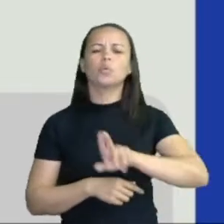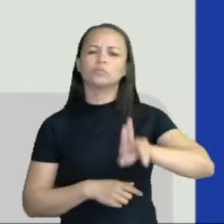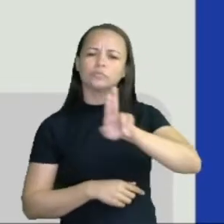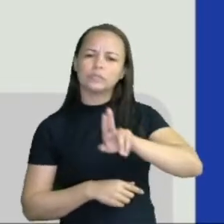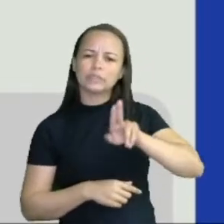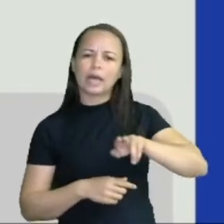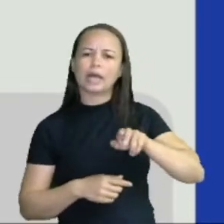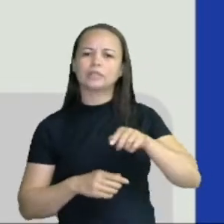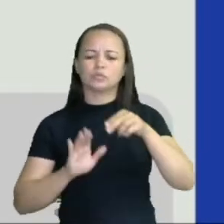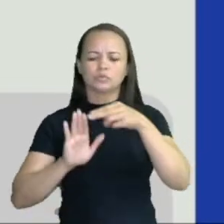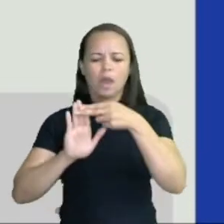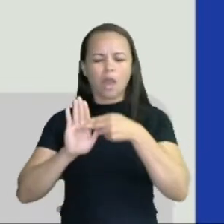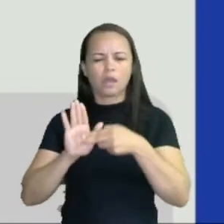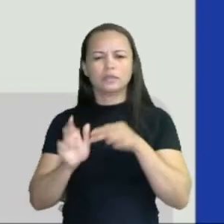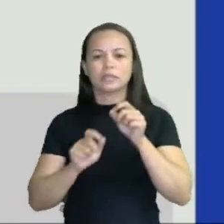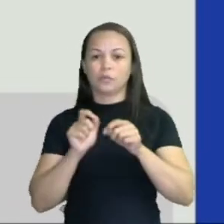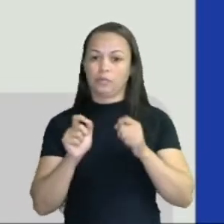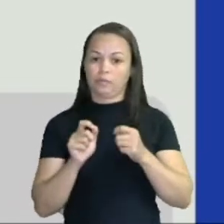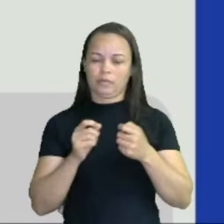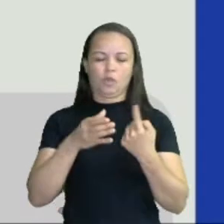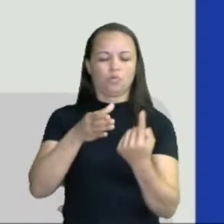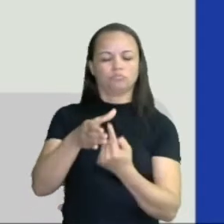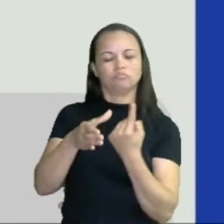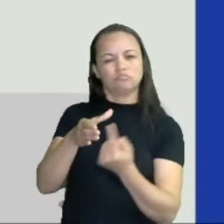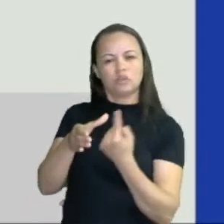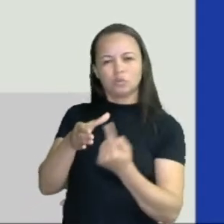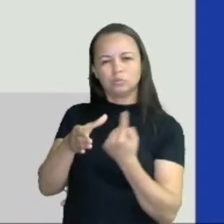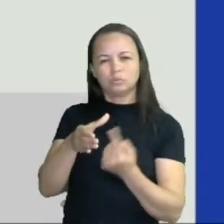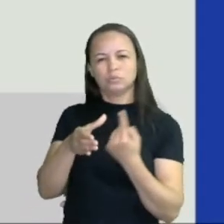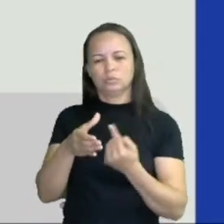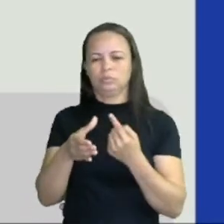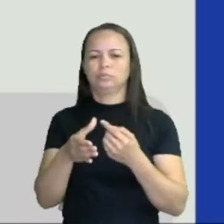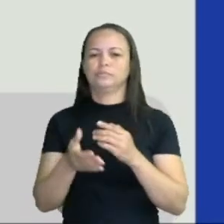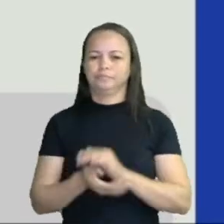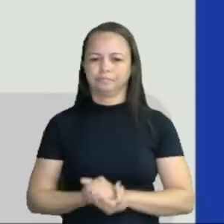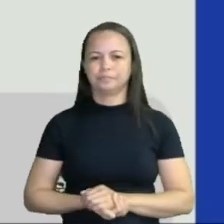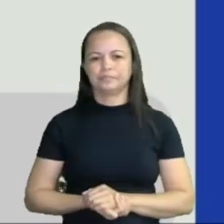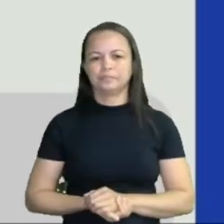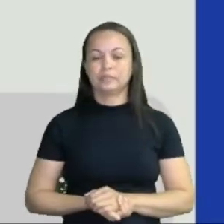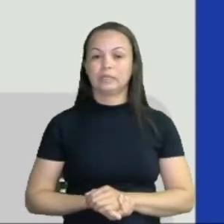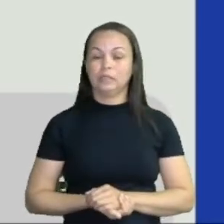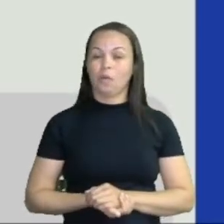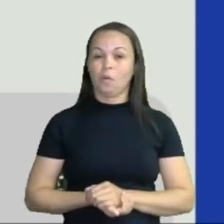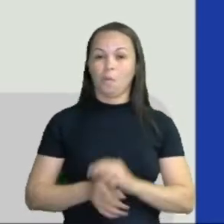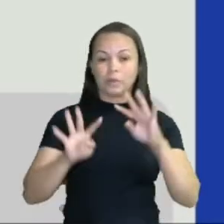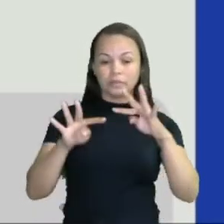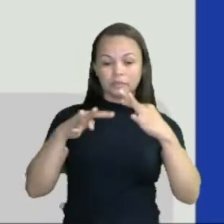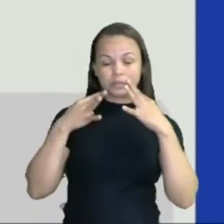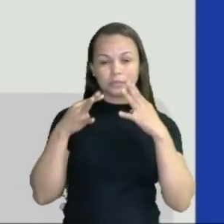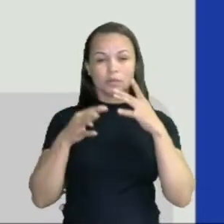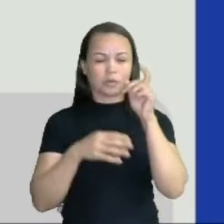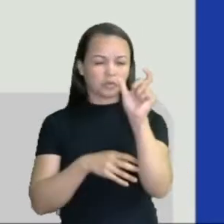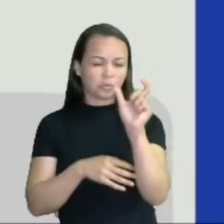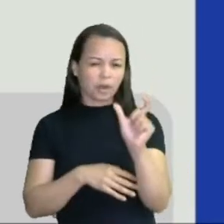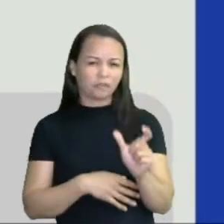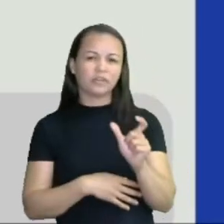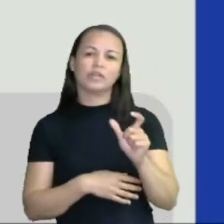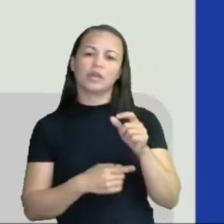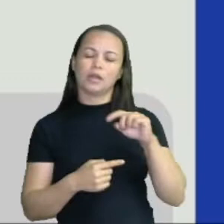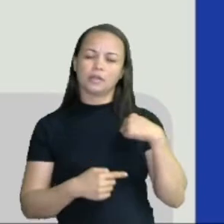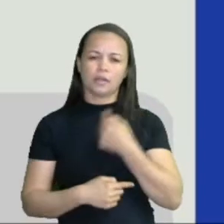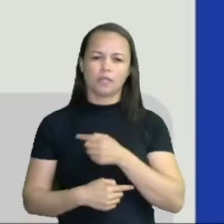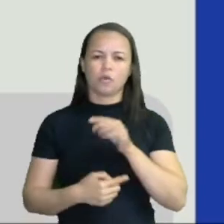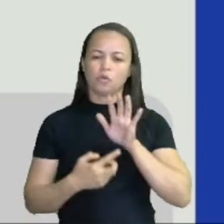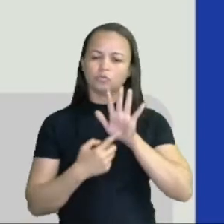o liquidificador, que também está ali no modo de preparo. Então, preste atenção nessas palavrinhas aí que nós identificamos no texto,